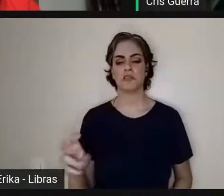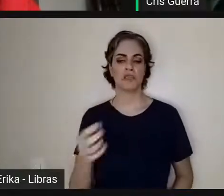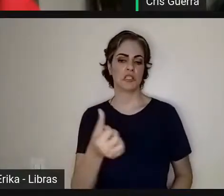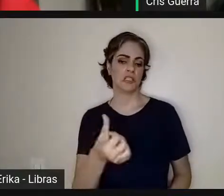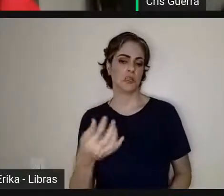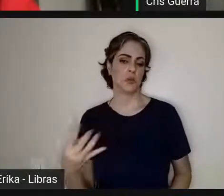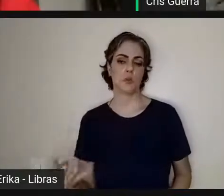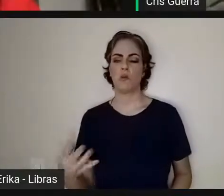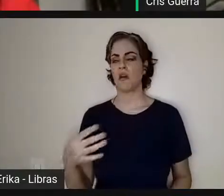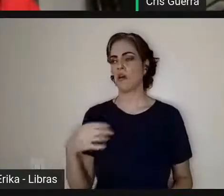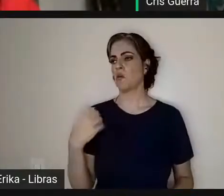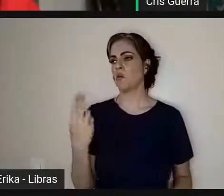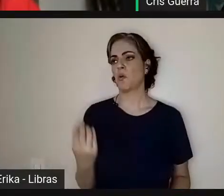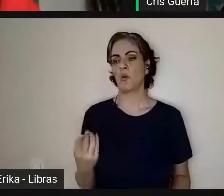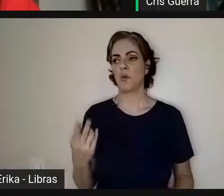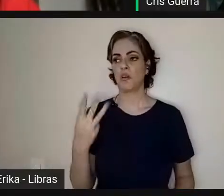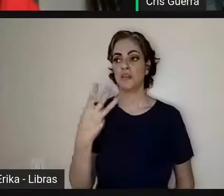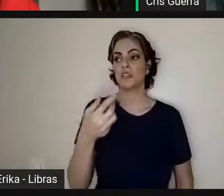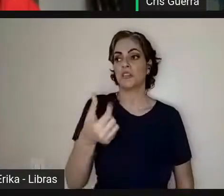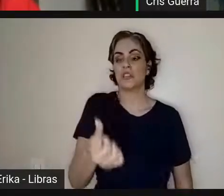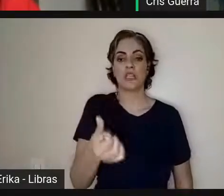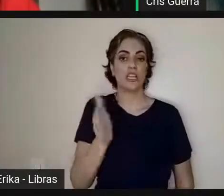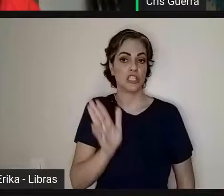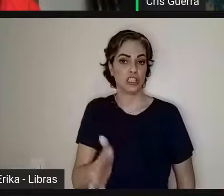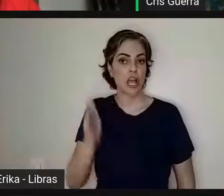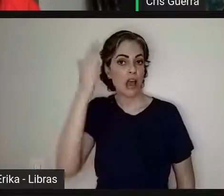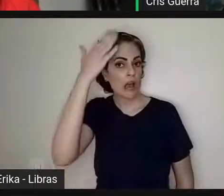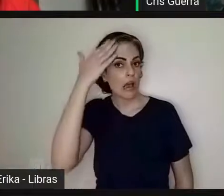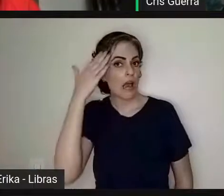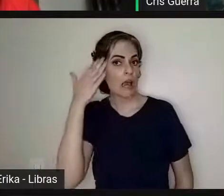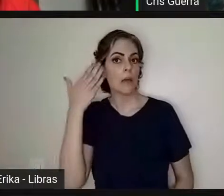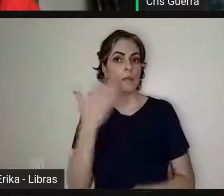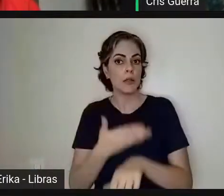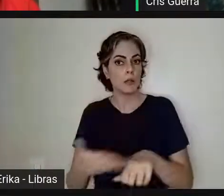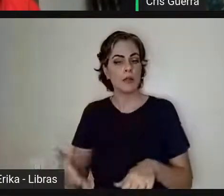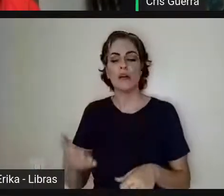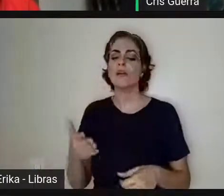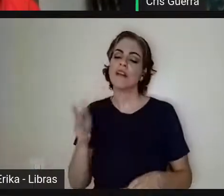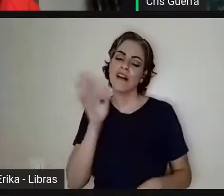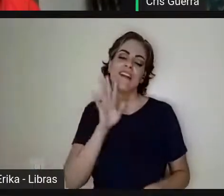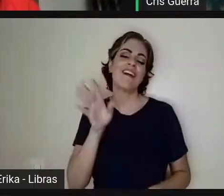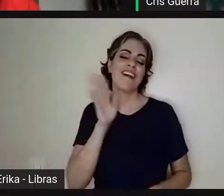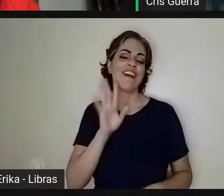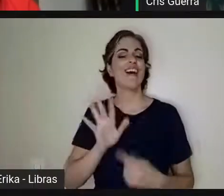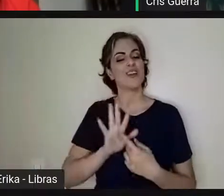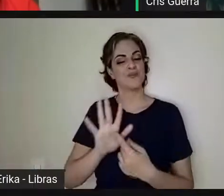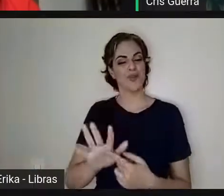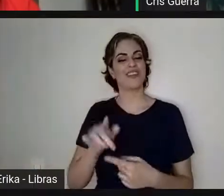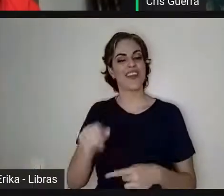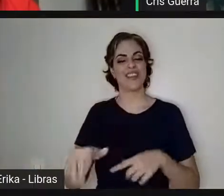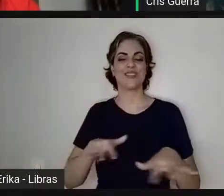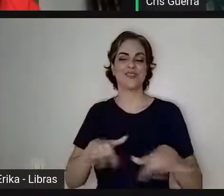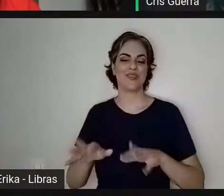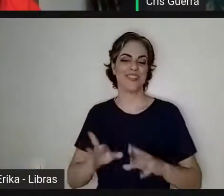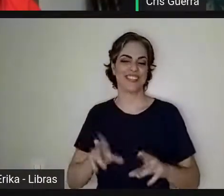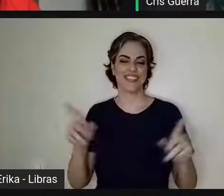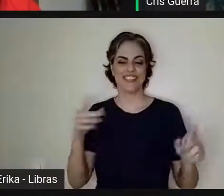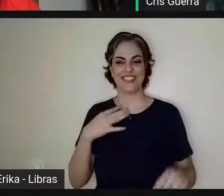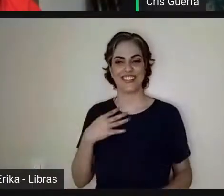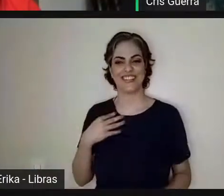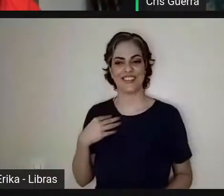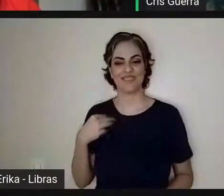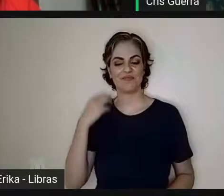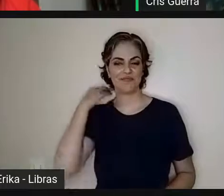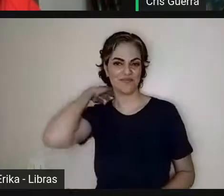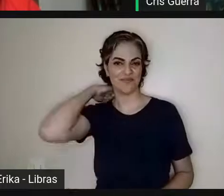eu tenho 36 e já tenho cabelo branco. Tem um movimento muito legal vindo aí. E eu acho que essa cobrança em cima